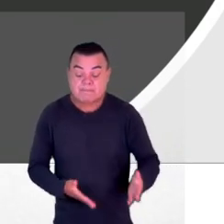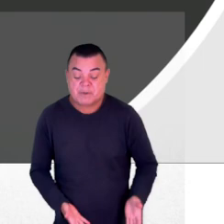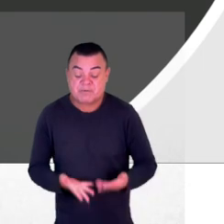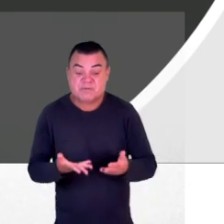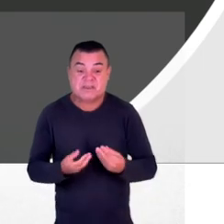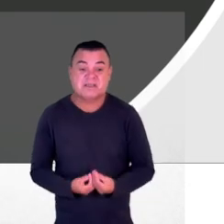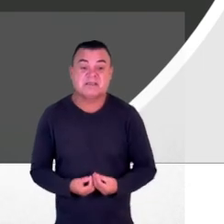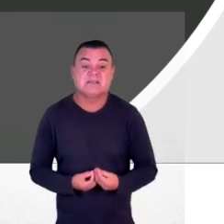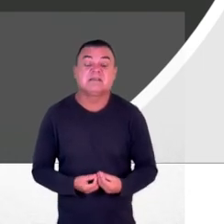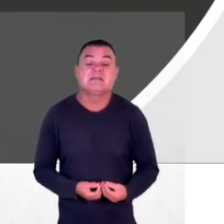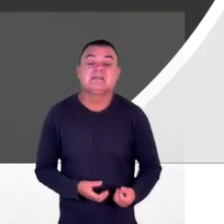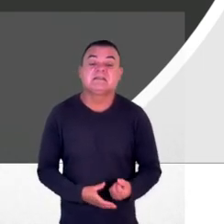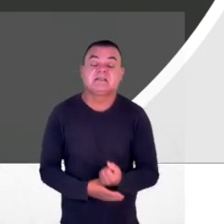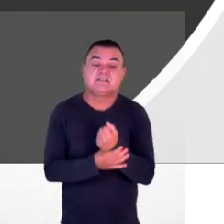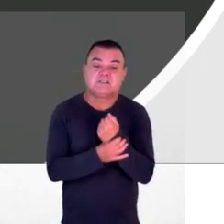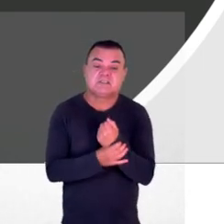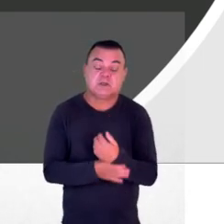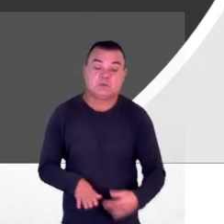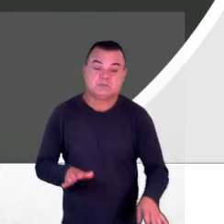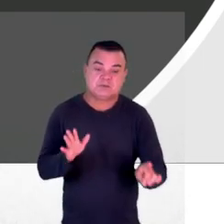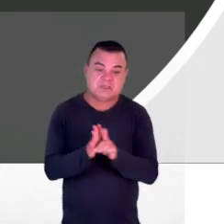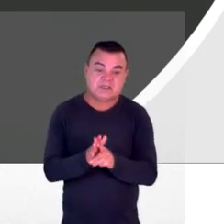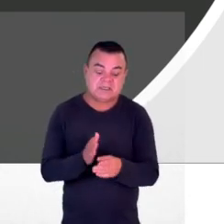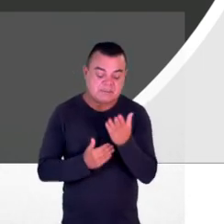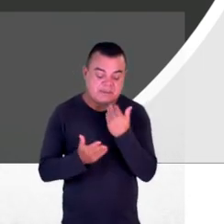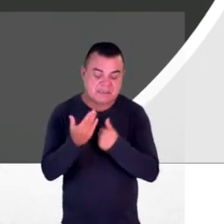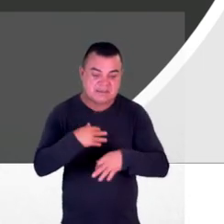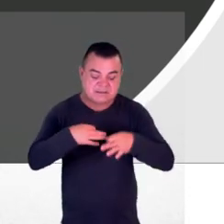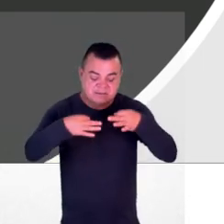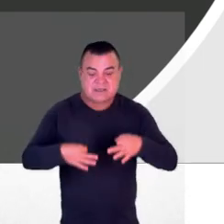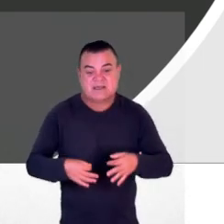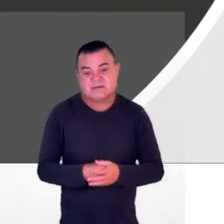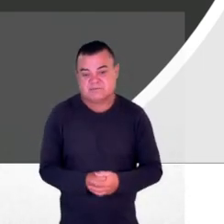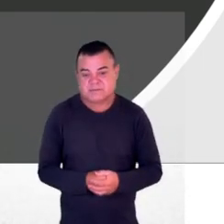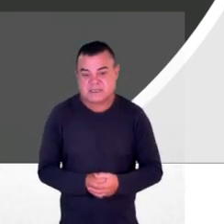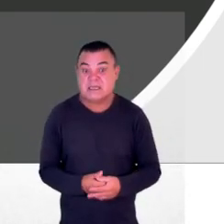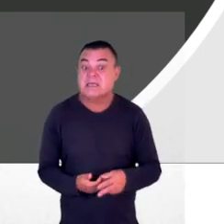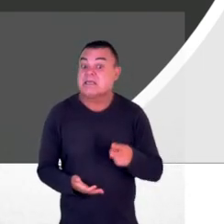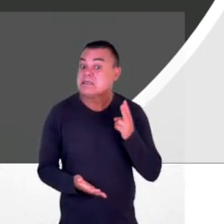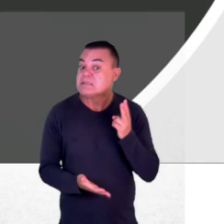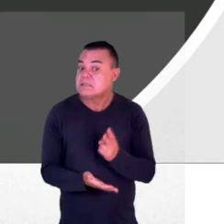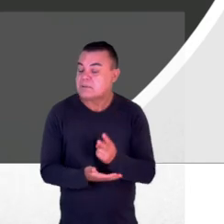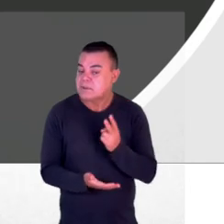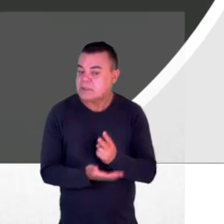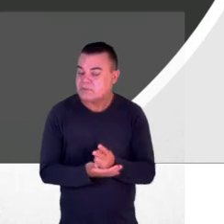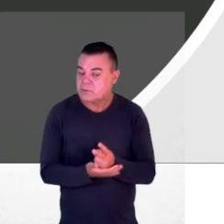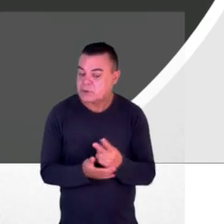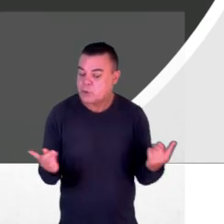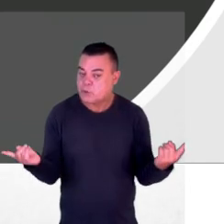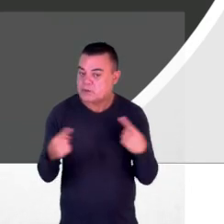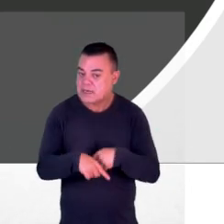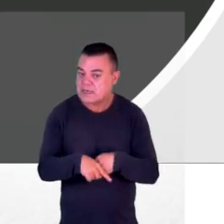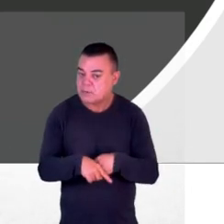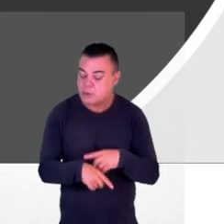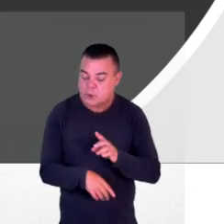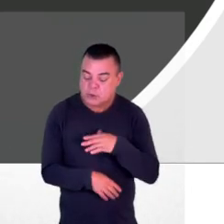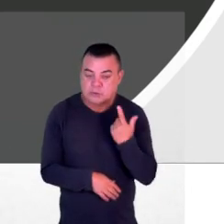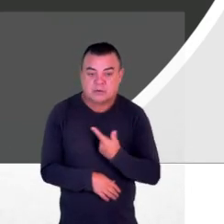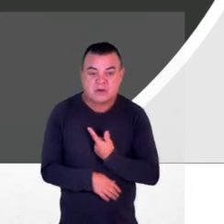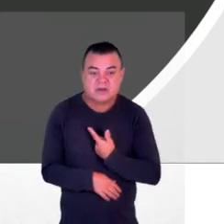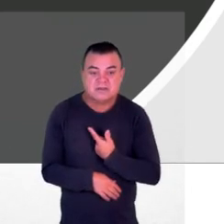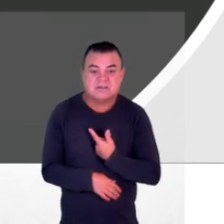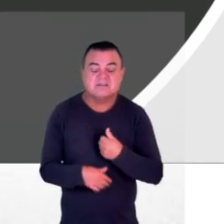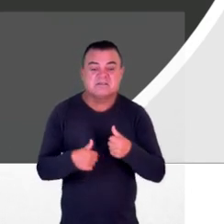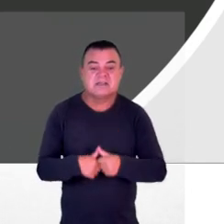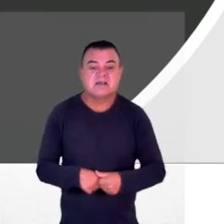direito humano à Alimentação adequada né Sempre que esses deveres forem infringidos nós vamos estar frente